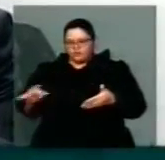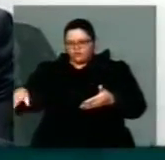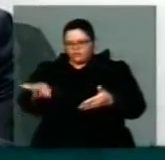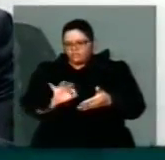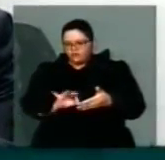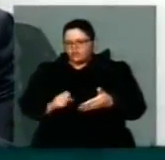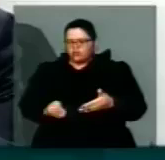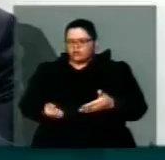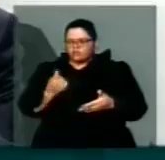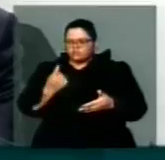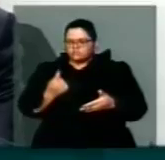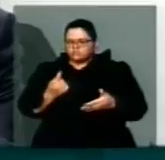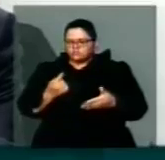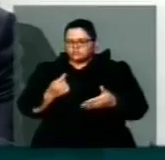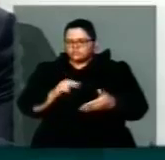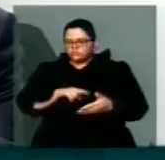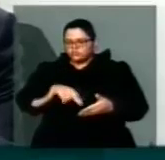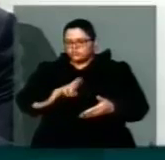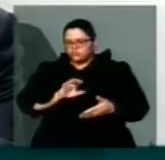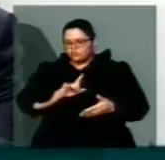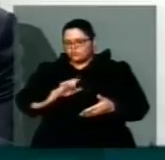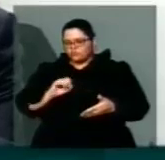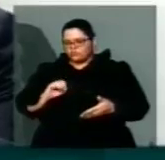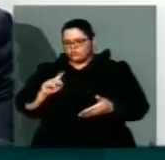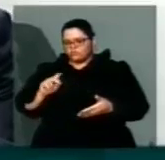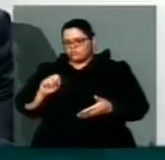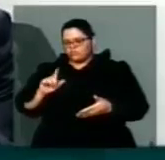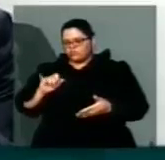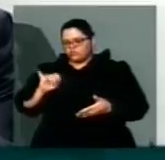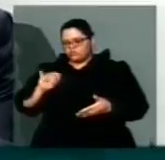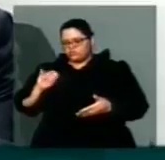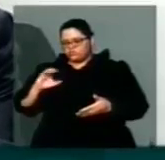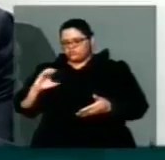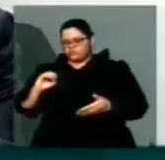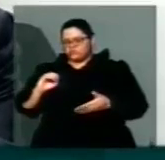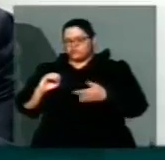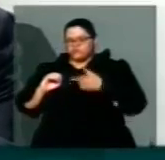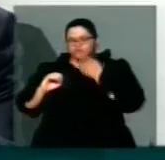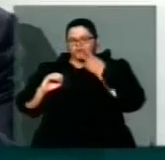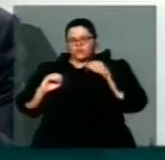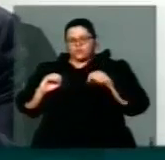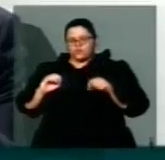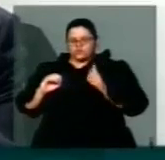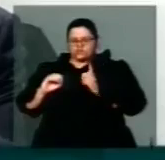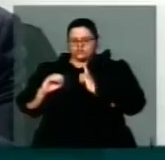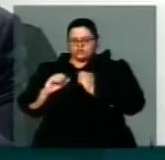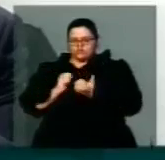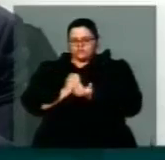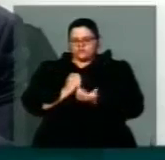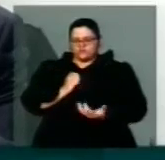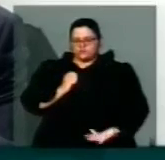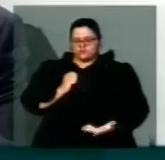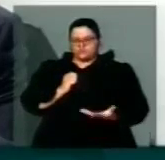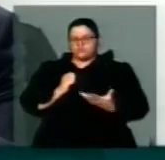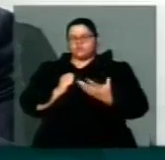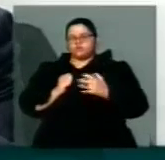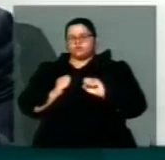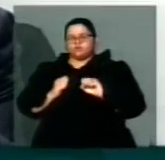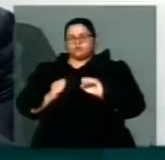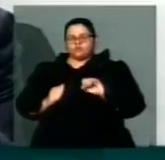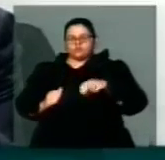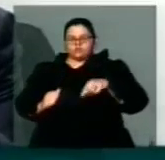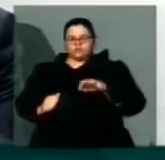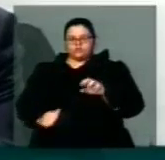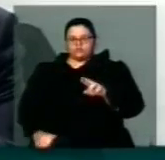de uma premissa que está descrita no item C, que existe uma diretoria internacional ocupada pelo senhor Nestor Severo,